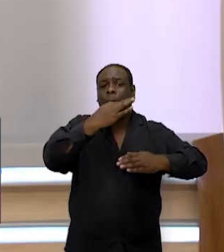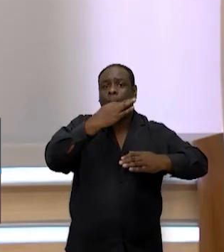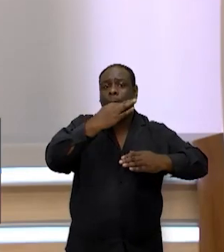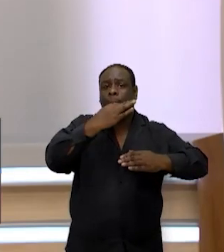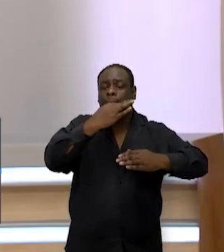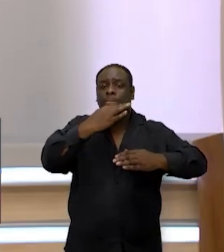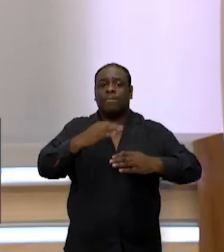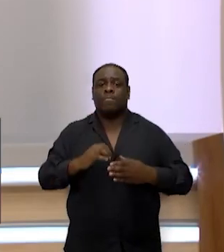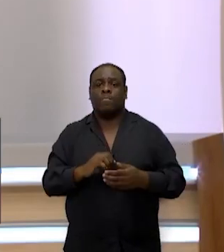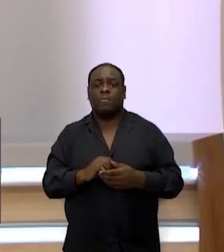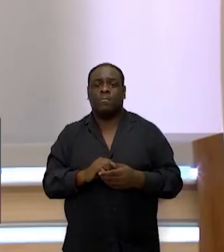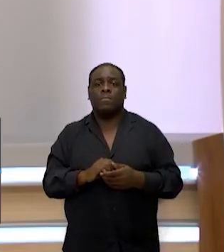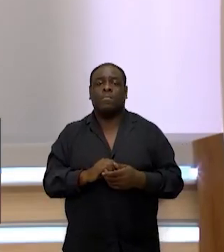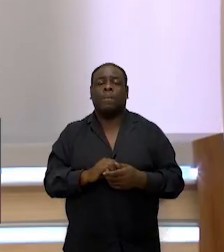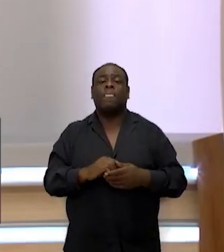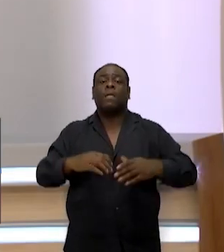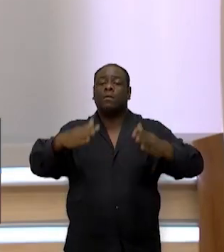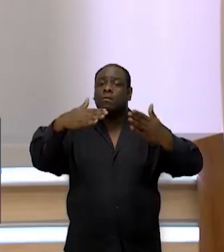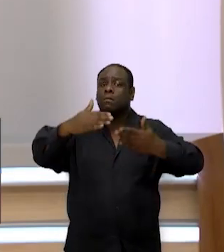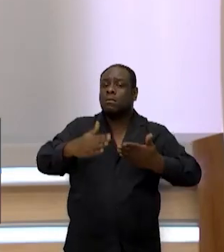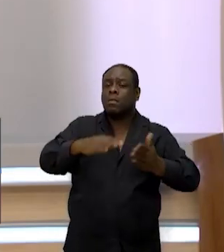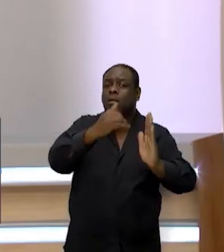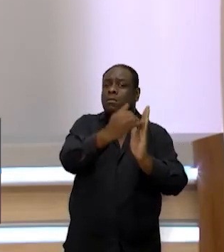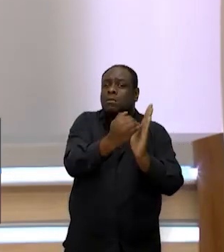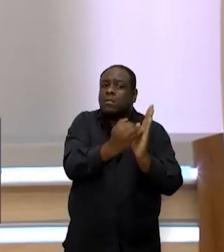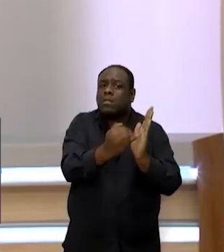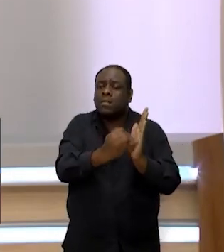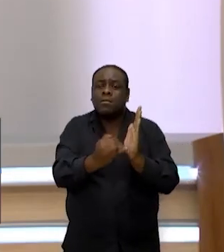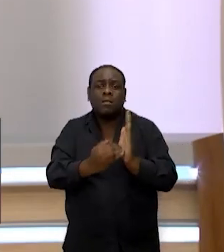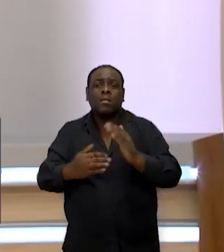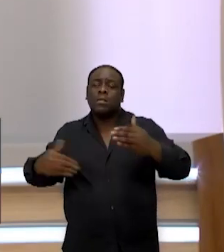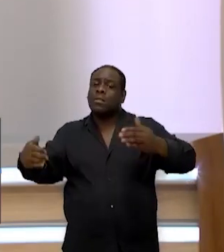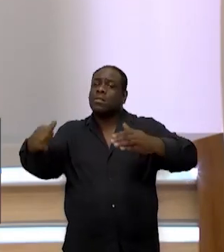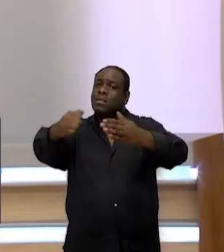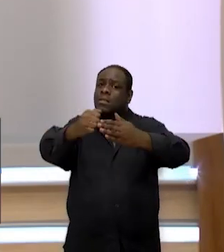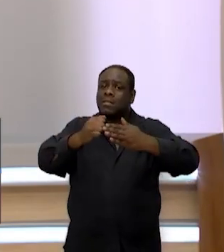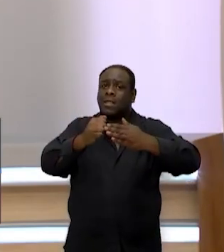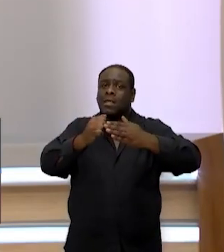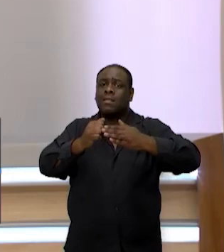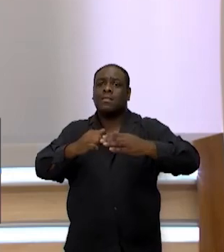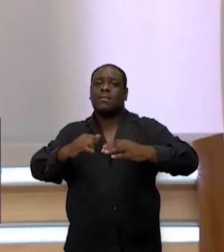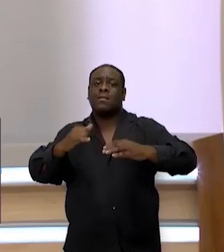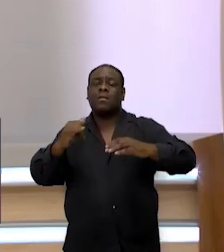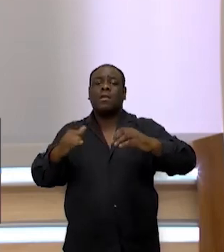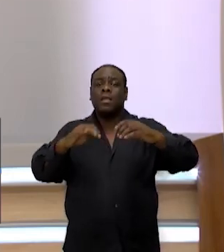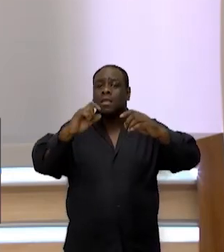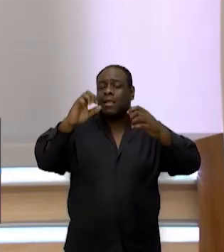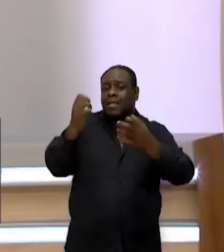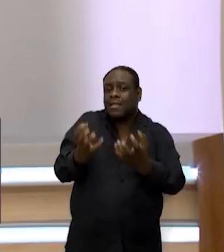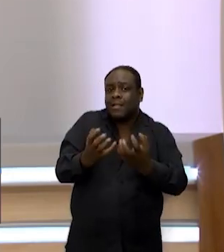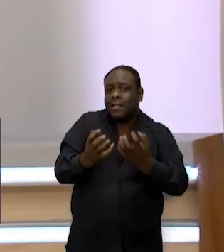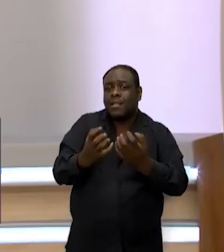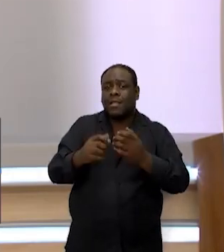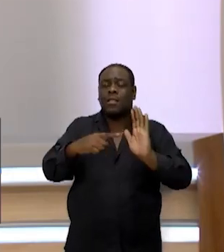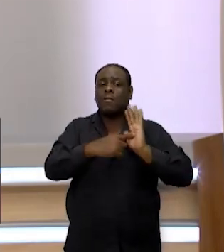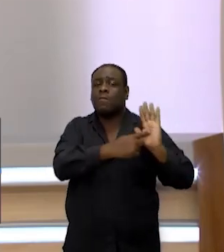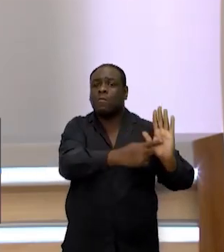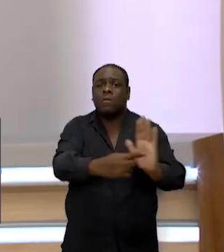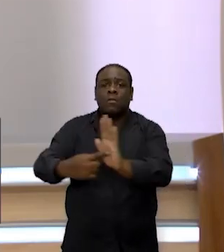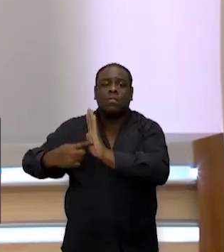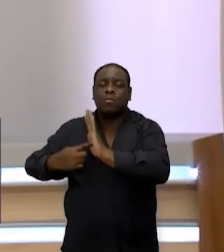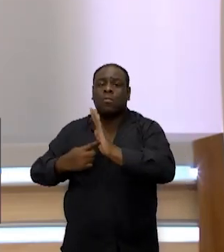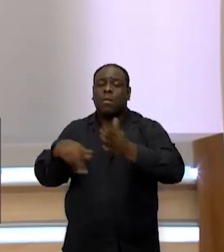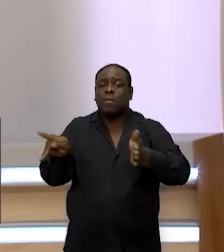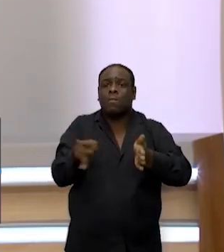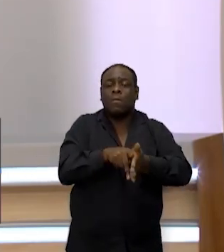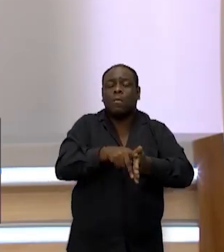a reflexão. Então, não é um texto que apenas traz uma informação, mas ele apresenta uma opinião.